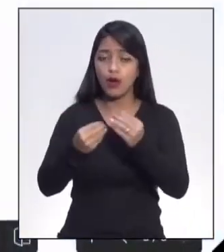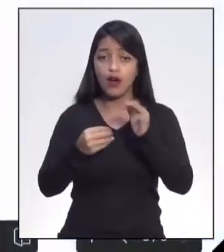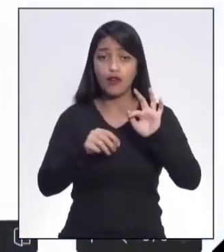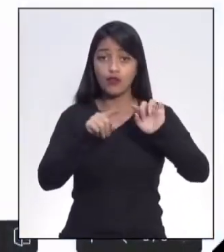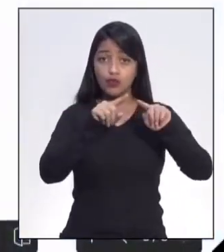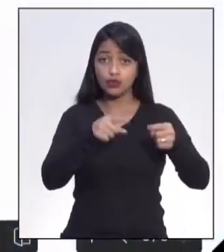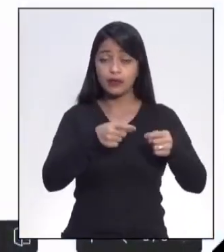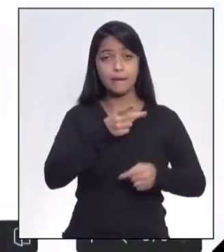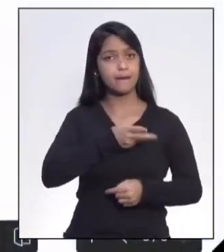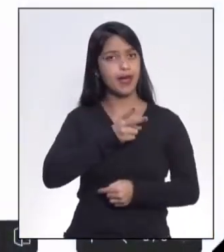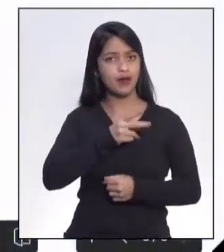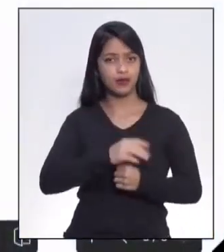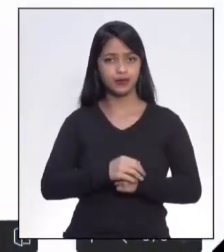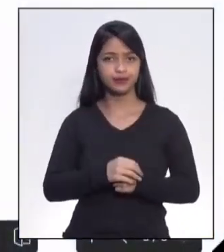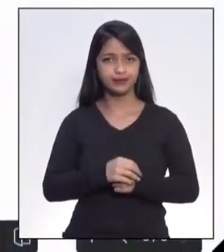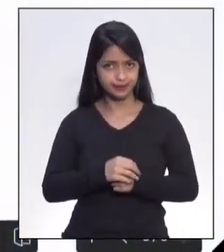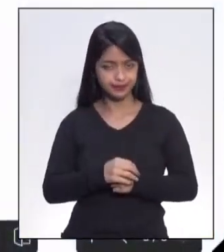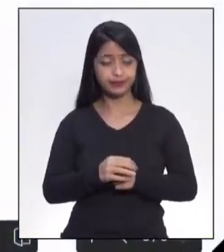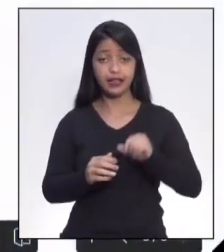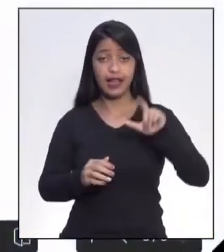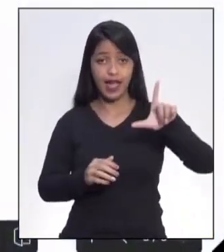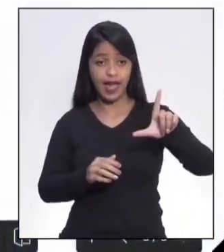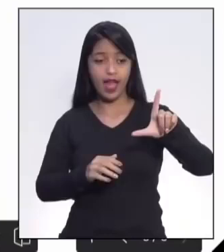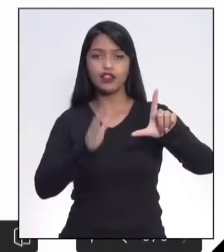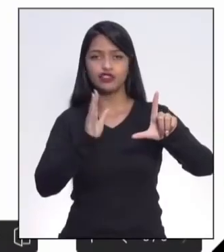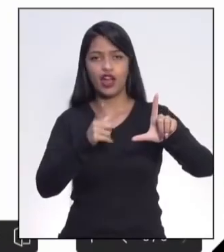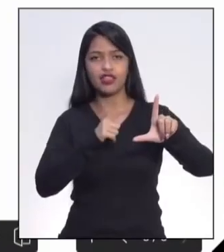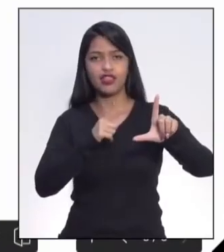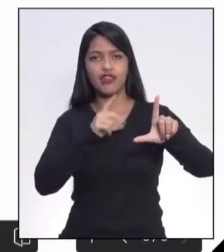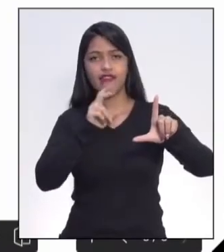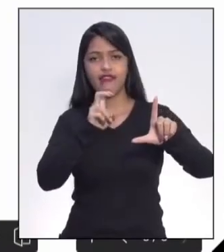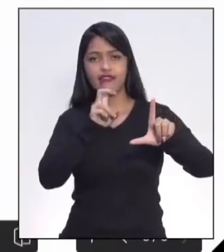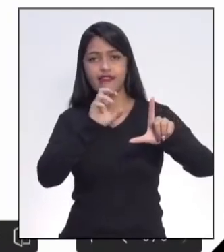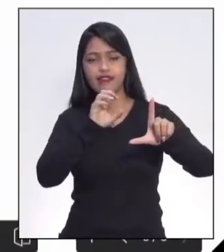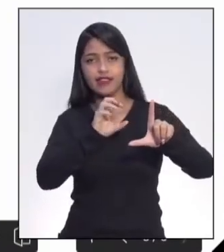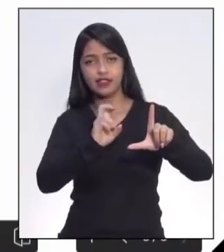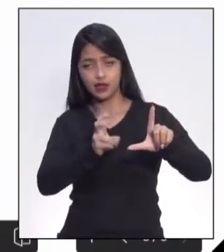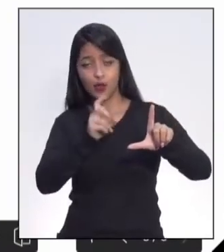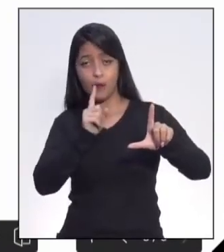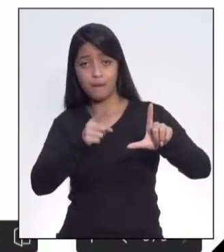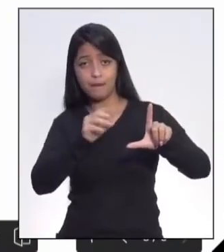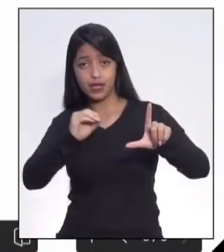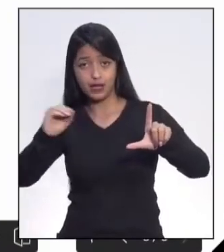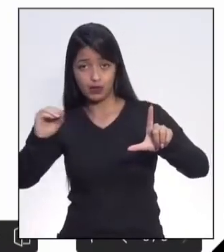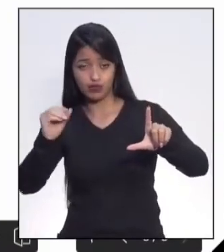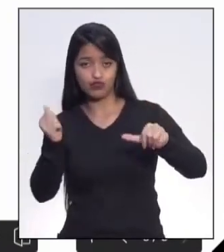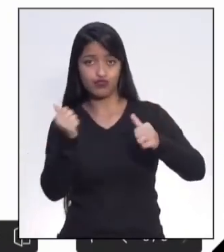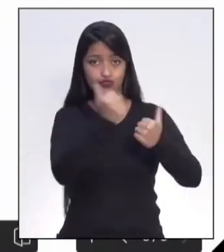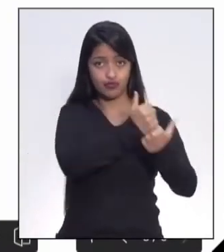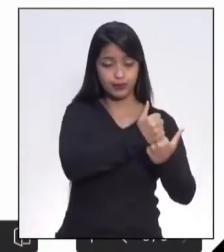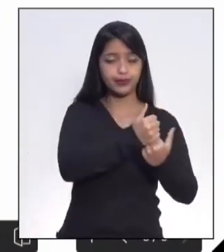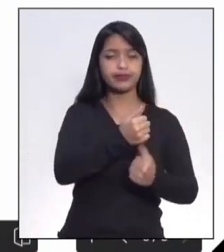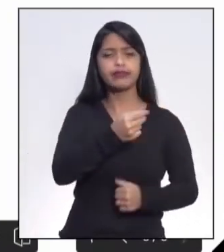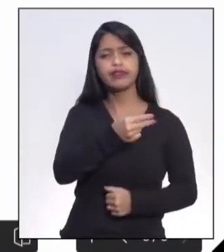lucro eu já tenho. Então, o lucro é igual aos 20 vezes